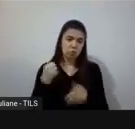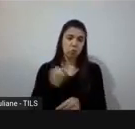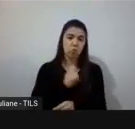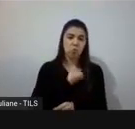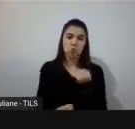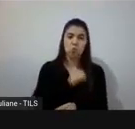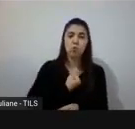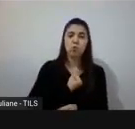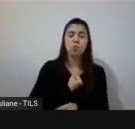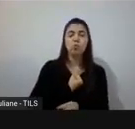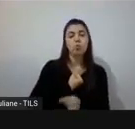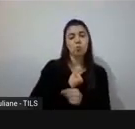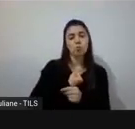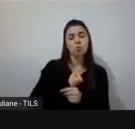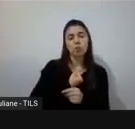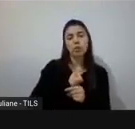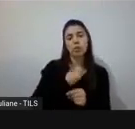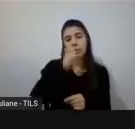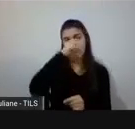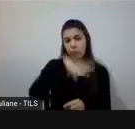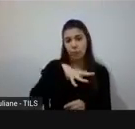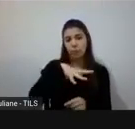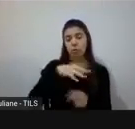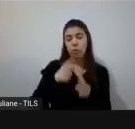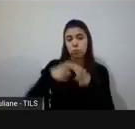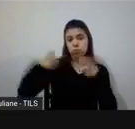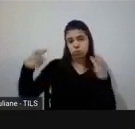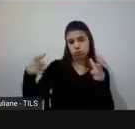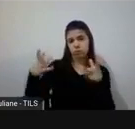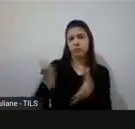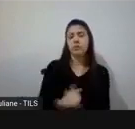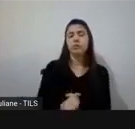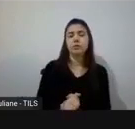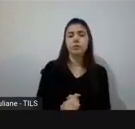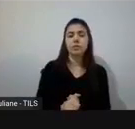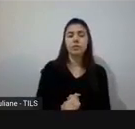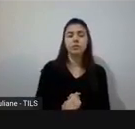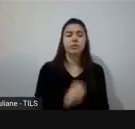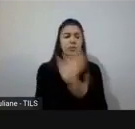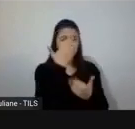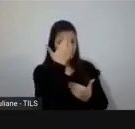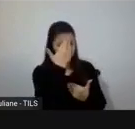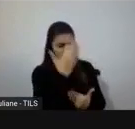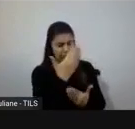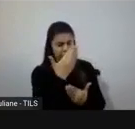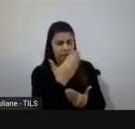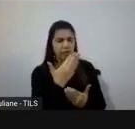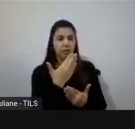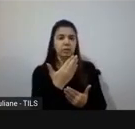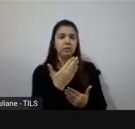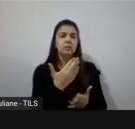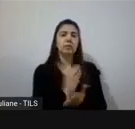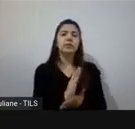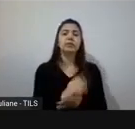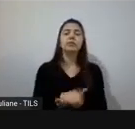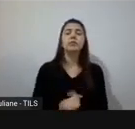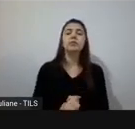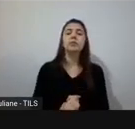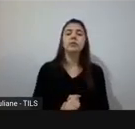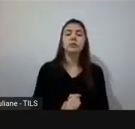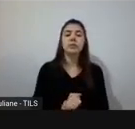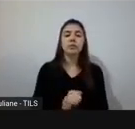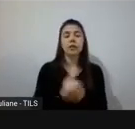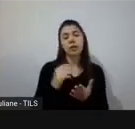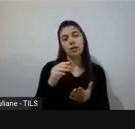assistindo, doutora Jéssica Kerber, também advogada, a acadêmica de psicologia colombiana Sharon Jaramillo,